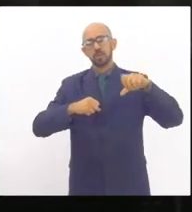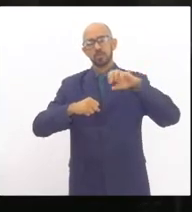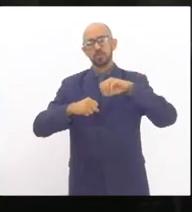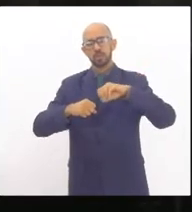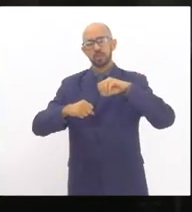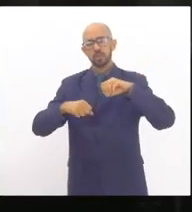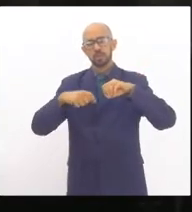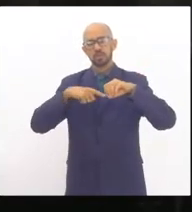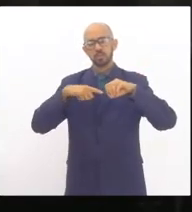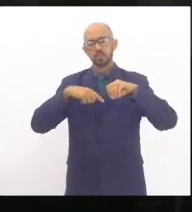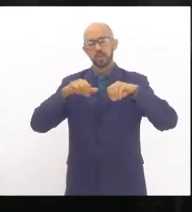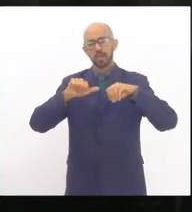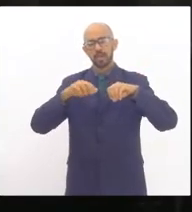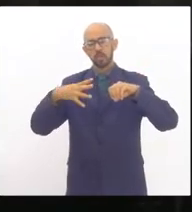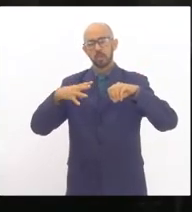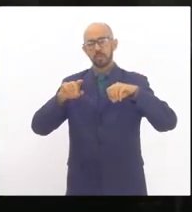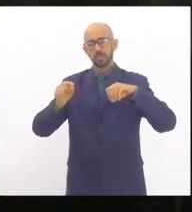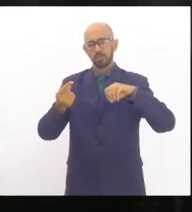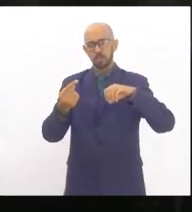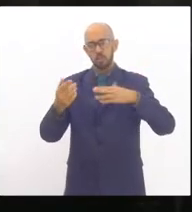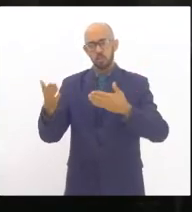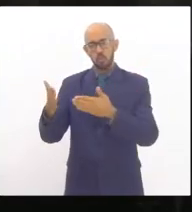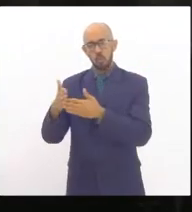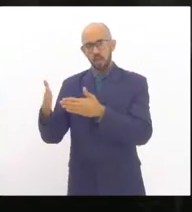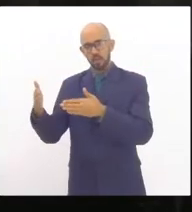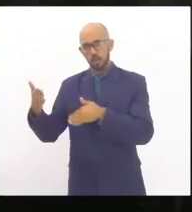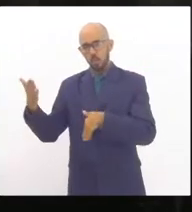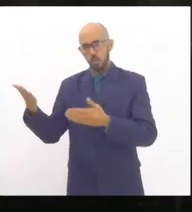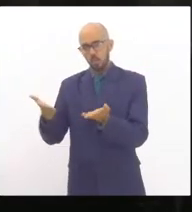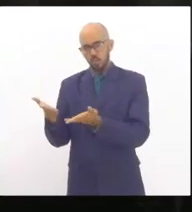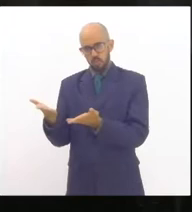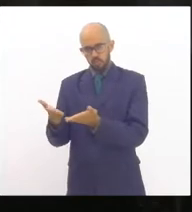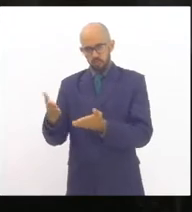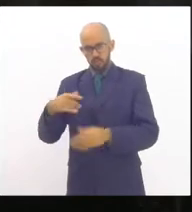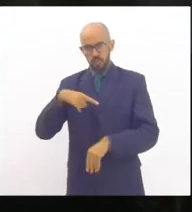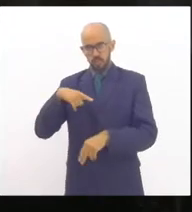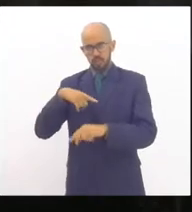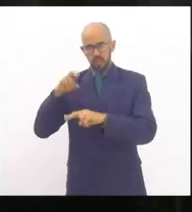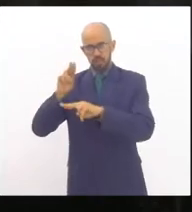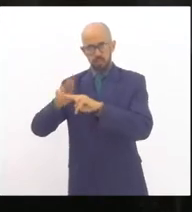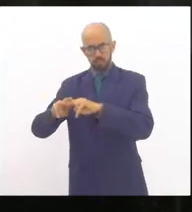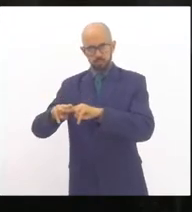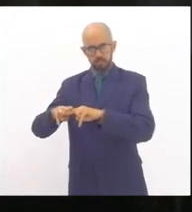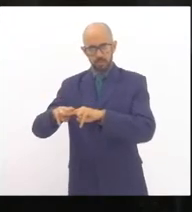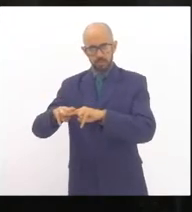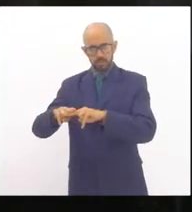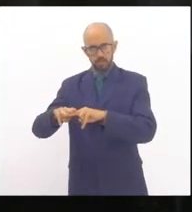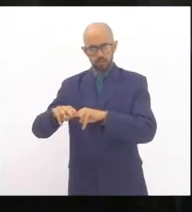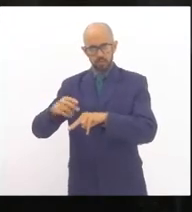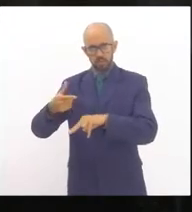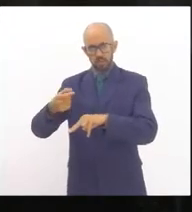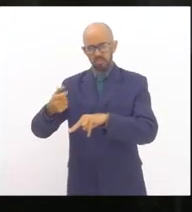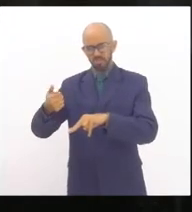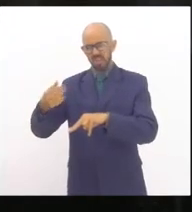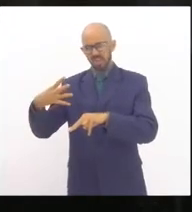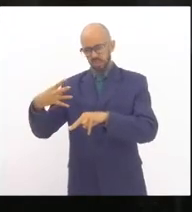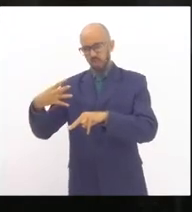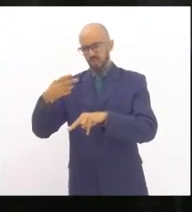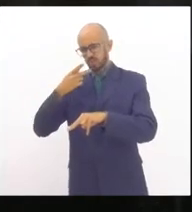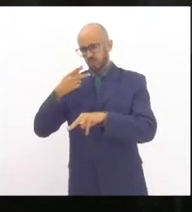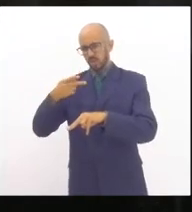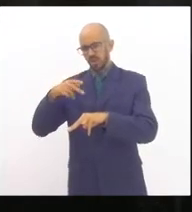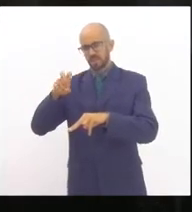privadas de liberdade hoje nós temos segundo dados de meu nome é Igor já é muito